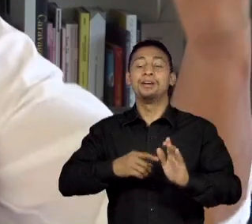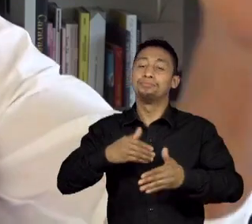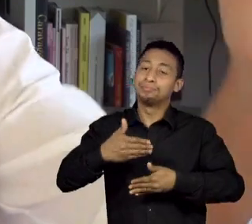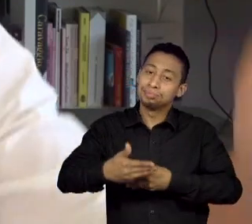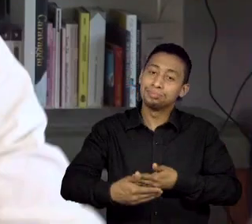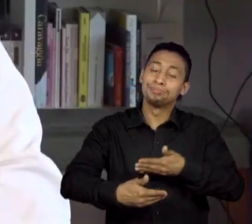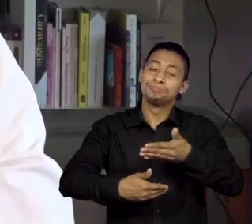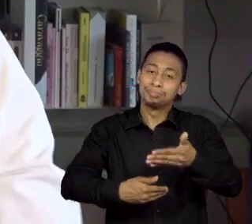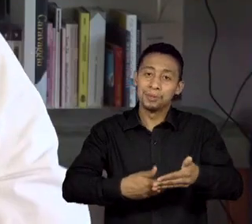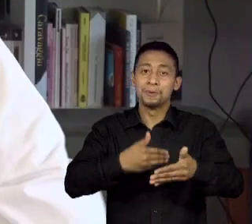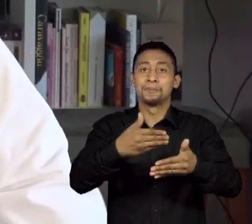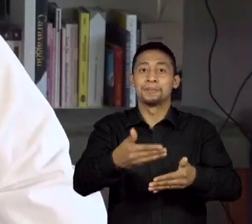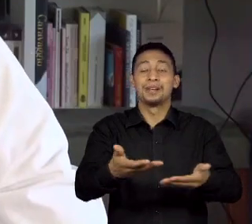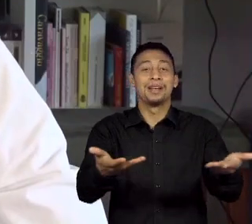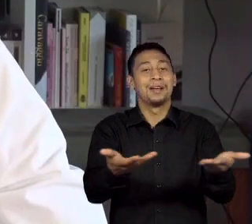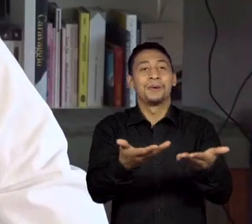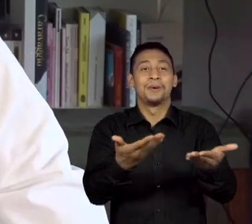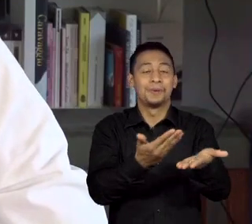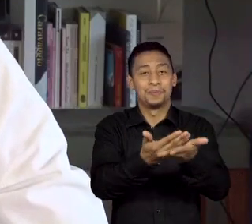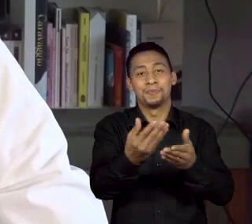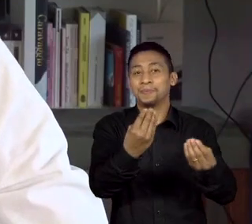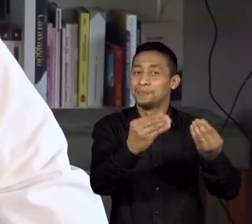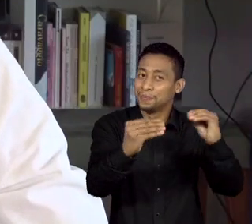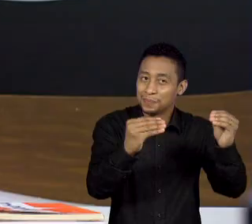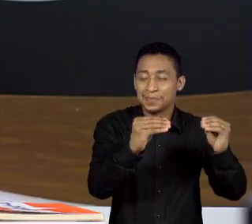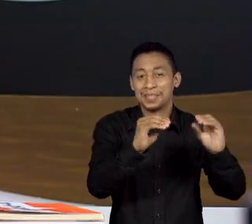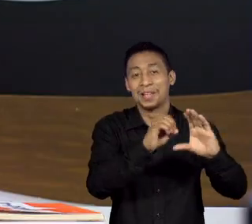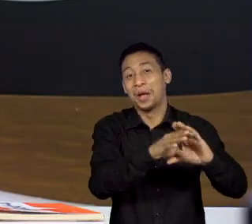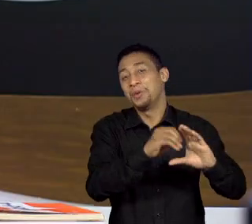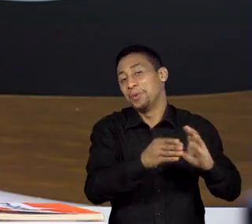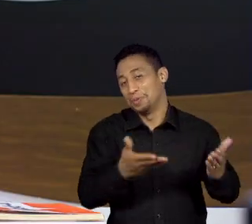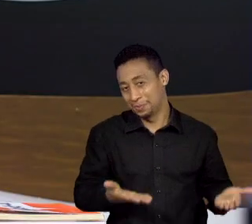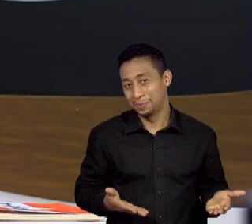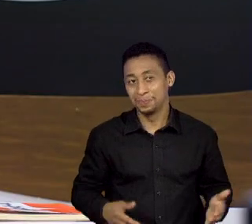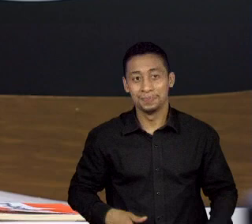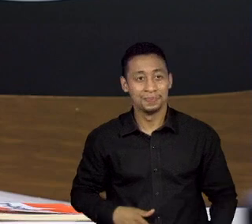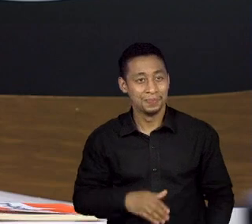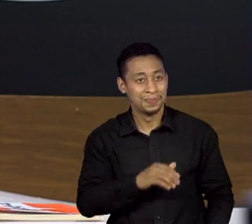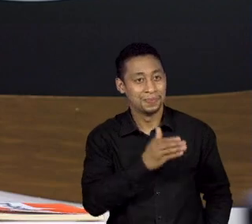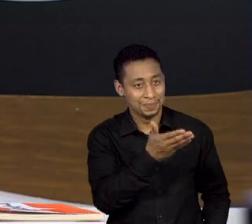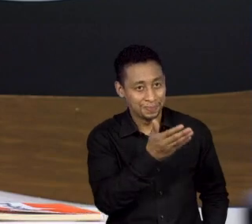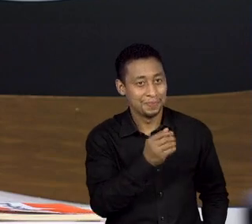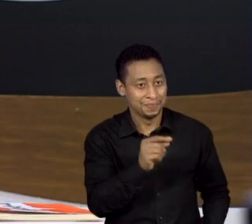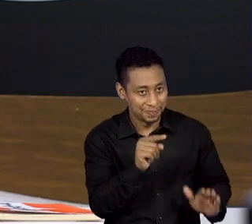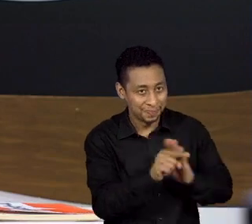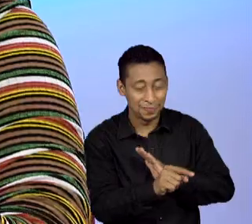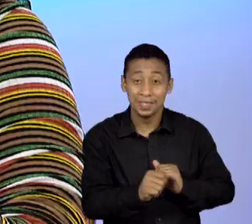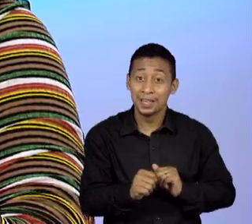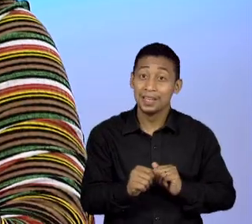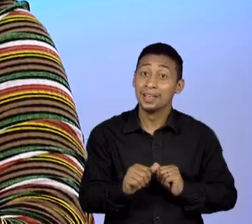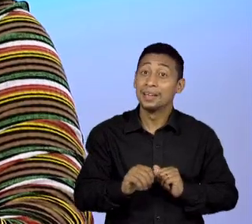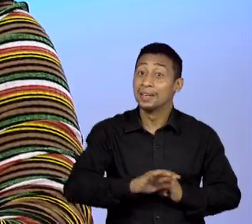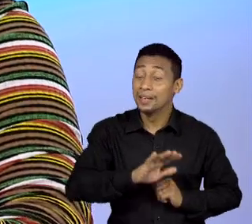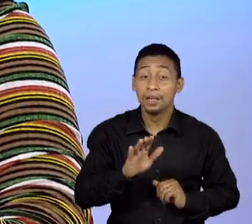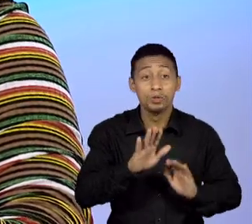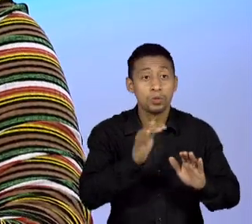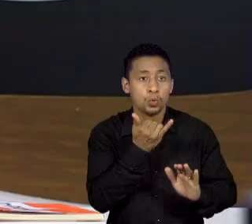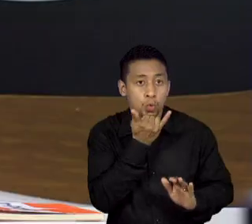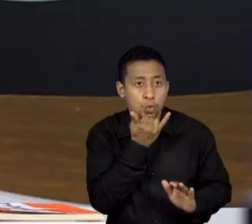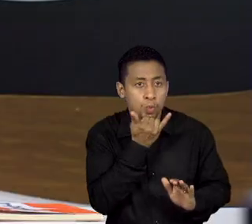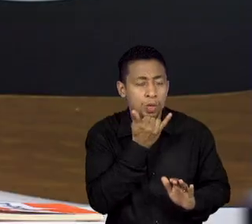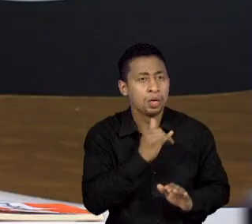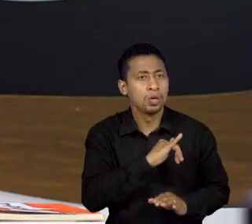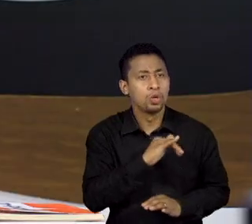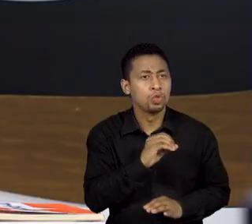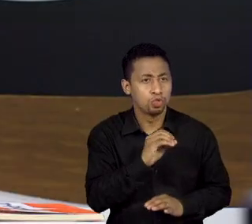circunstâncias me levaram até para fazer novela da Globo. Sabrina Fidalgo, por favor. Olá. O Jorge queria fazer algum adendo?